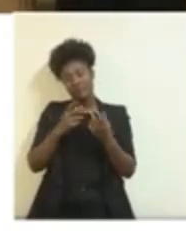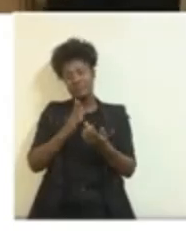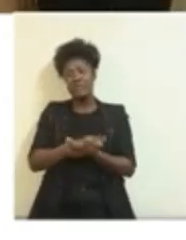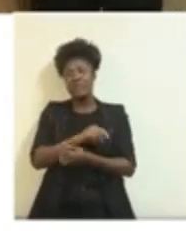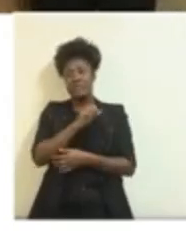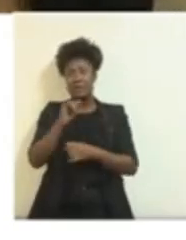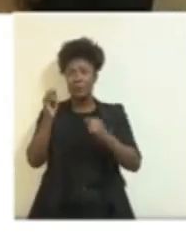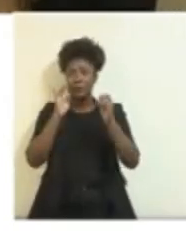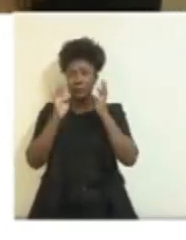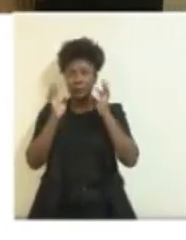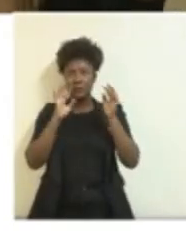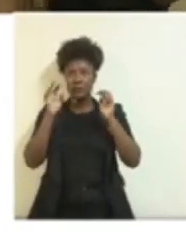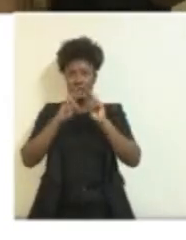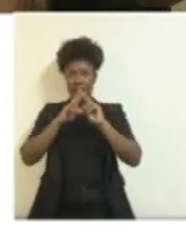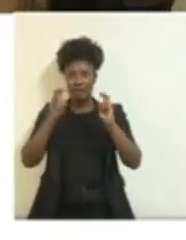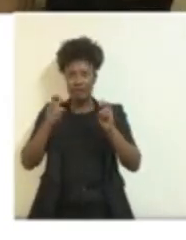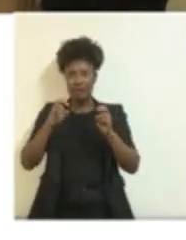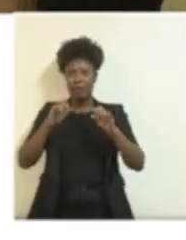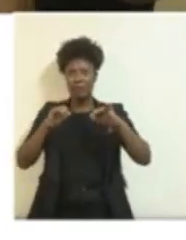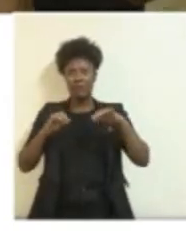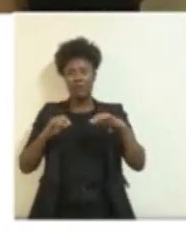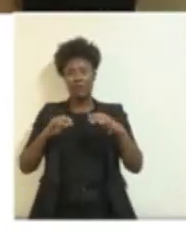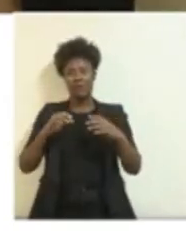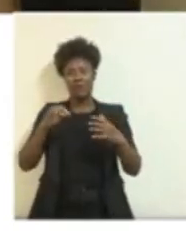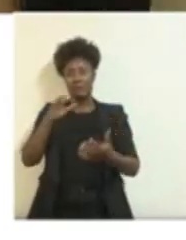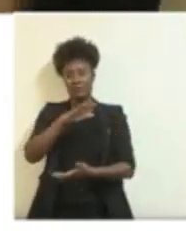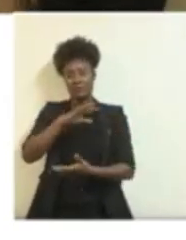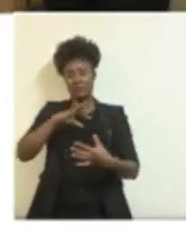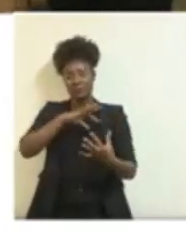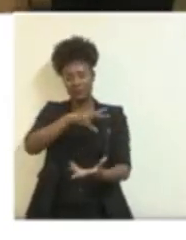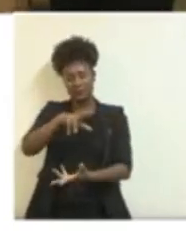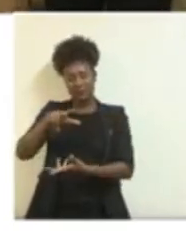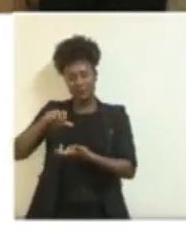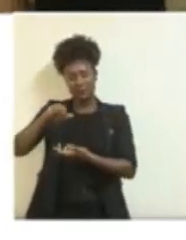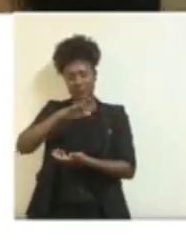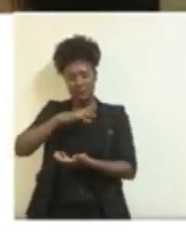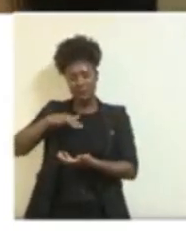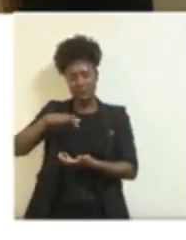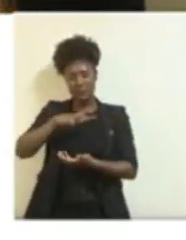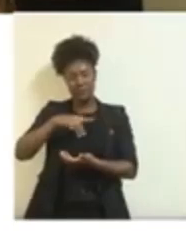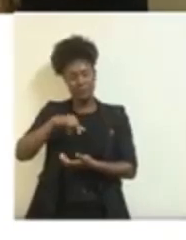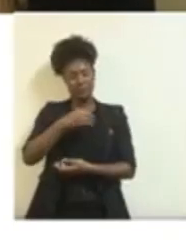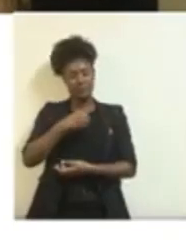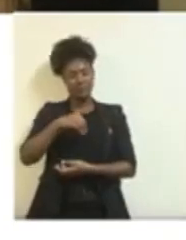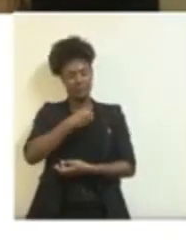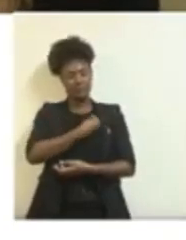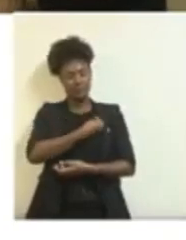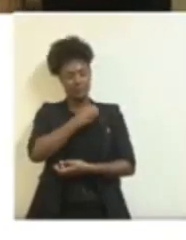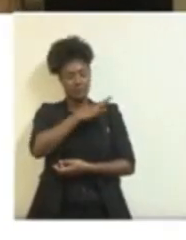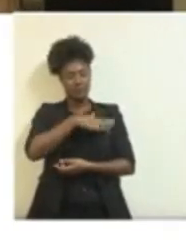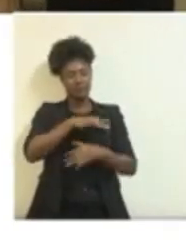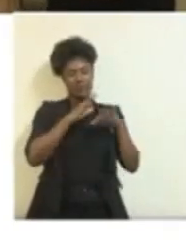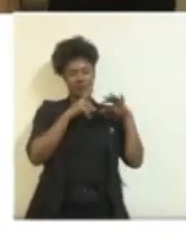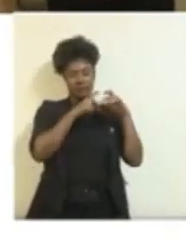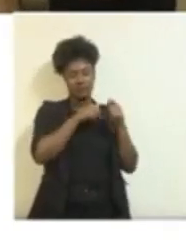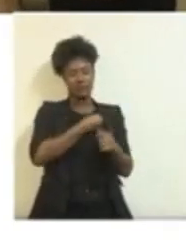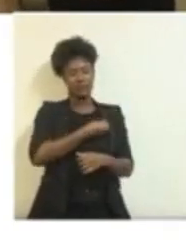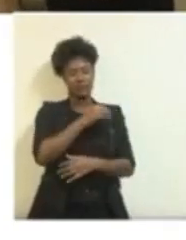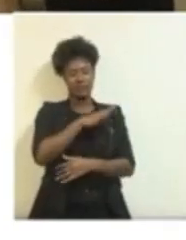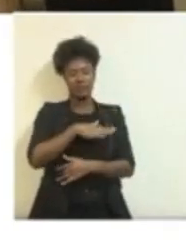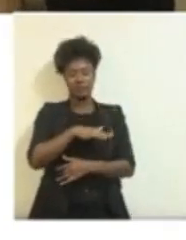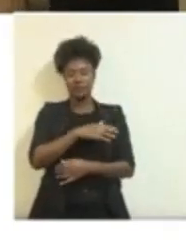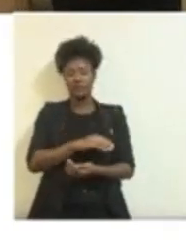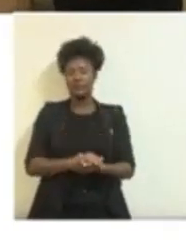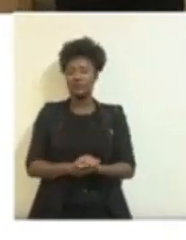vista ecológico, é uma área de maior pisoteio, um pouco mais solo descoberto, mas as espécies nativas estão ali. Né? A supressão da